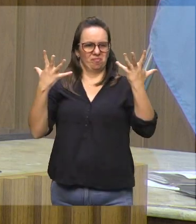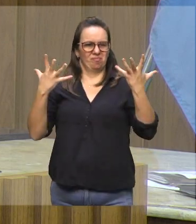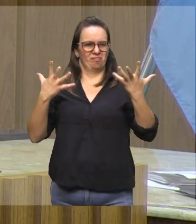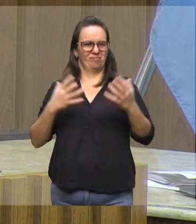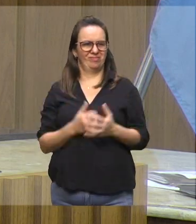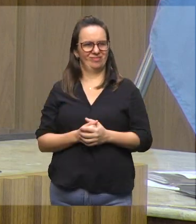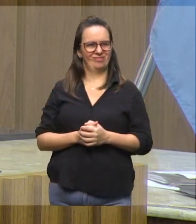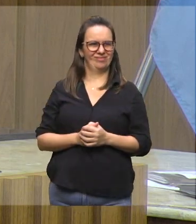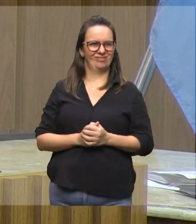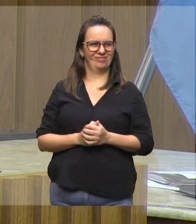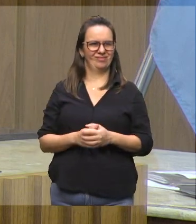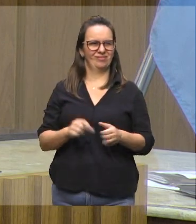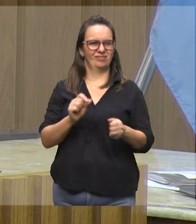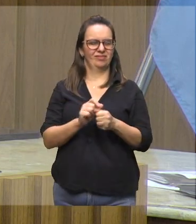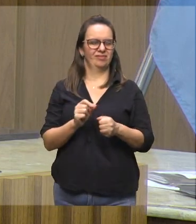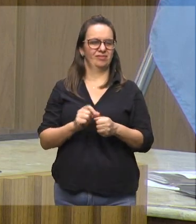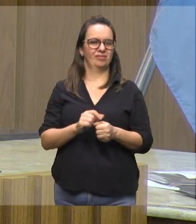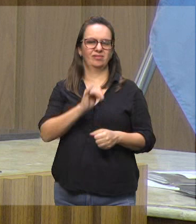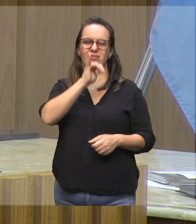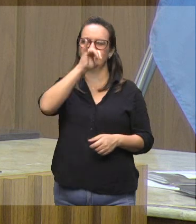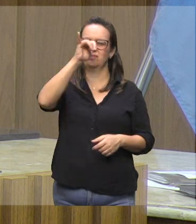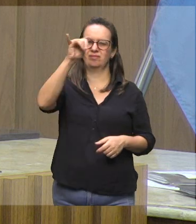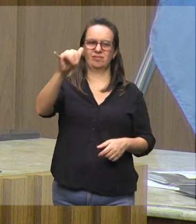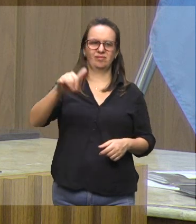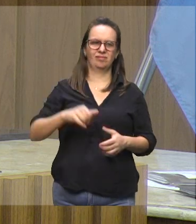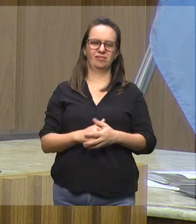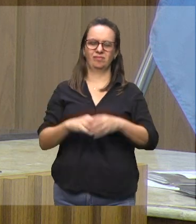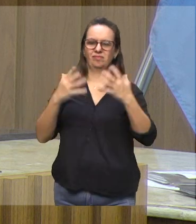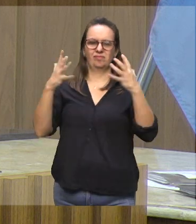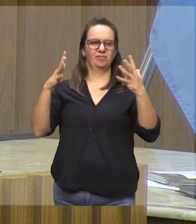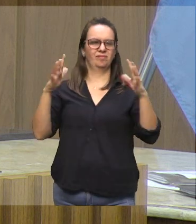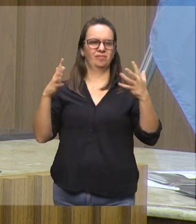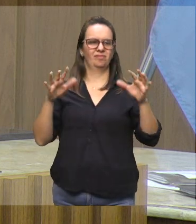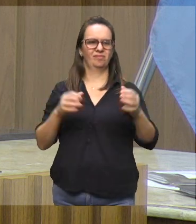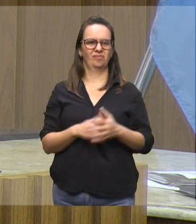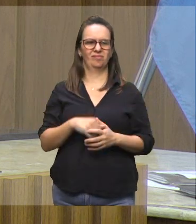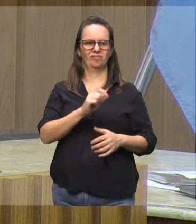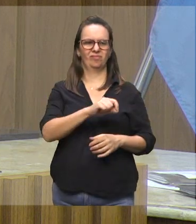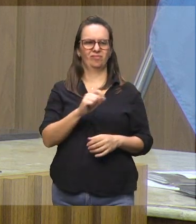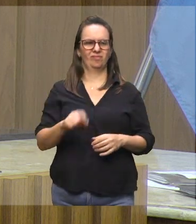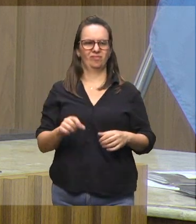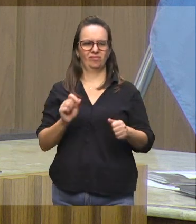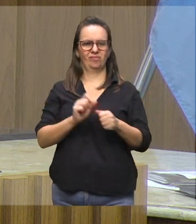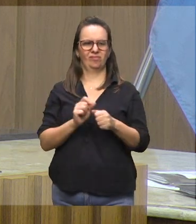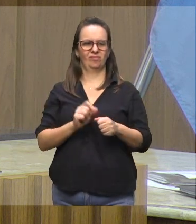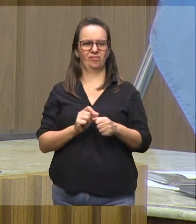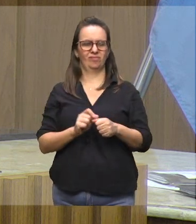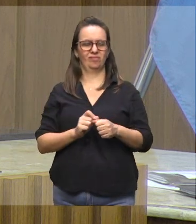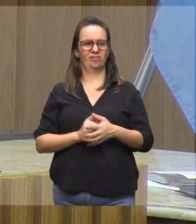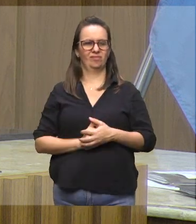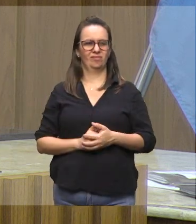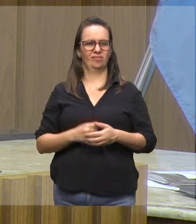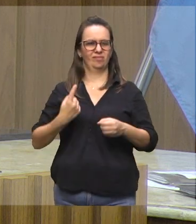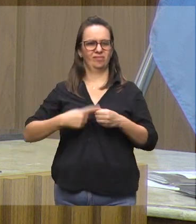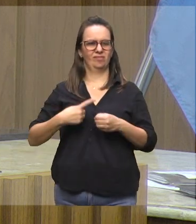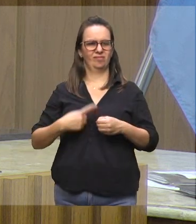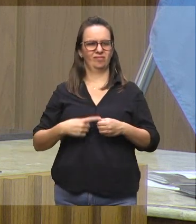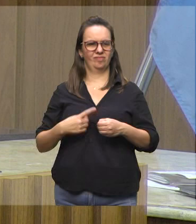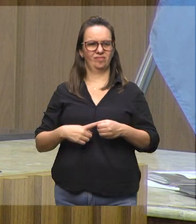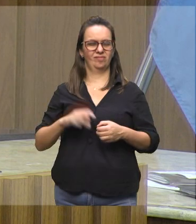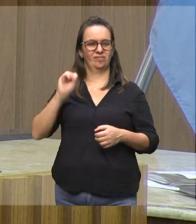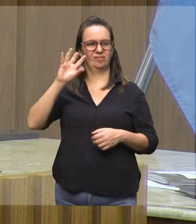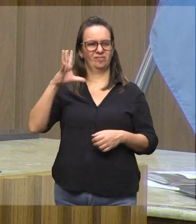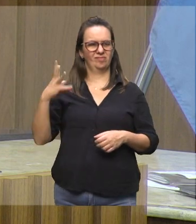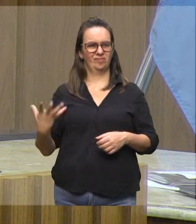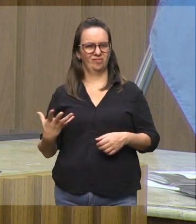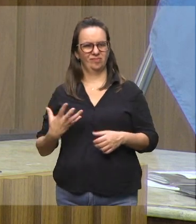fosse, fazer um discurso, uma fala, enaltecendo, engrandecendo aquele que faz a máquina pública girar. Do coro do servidor público, saia correr do